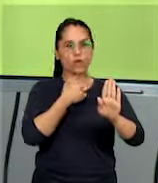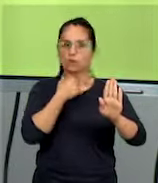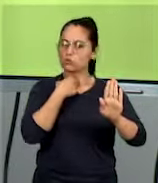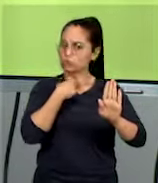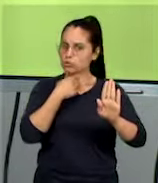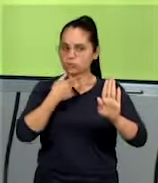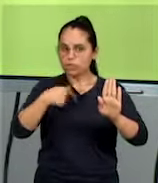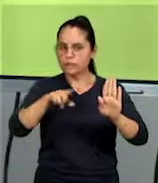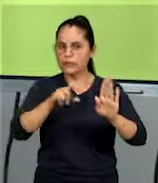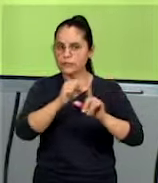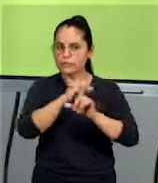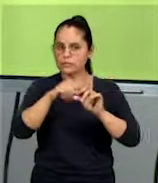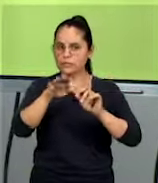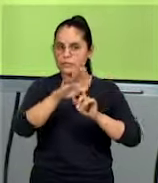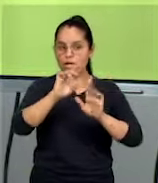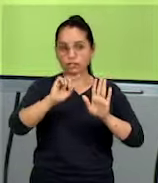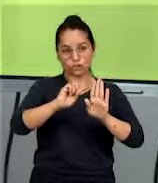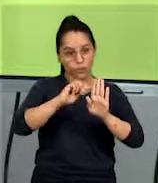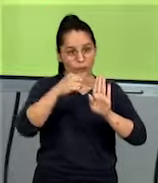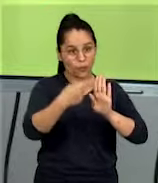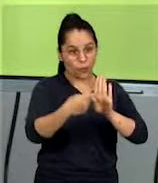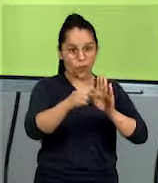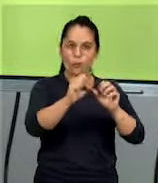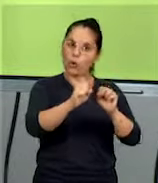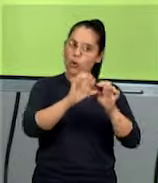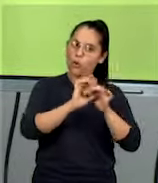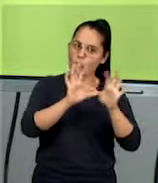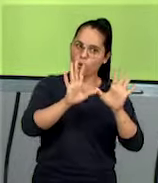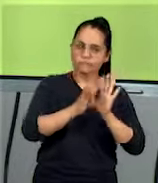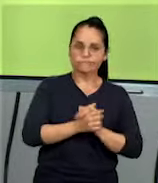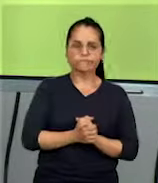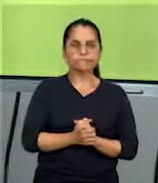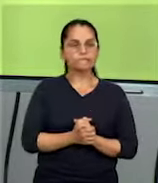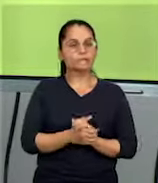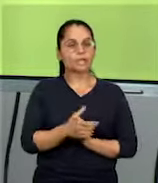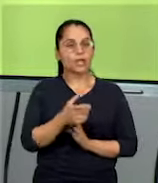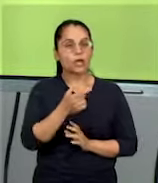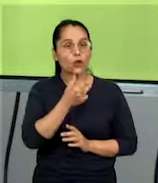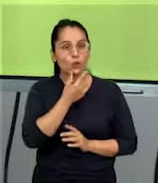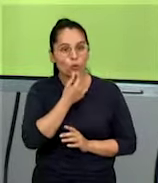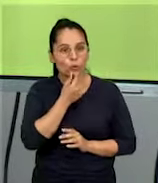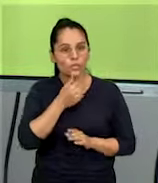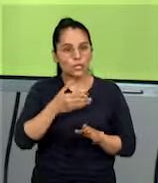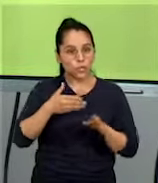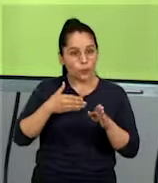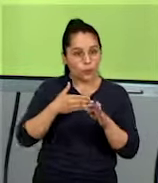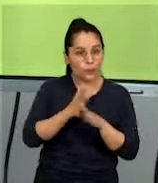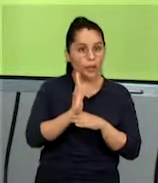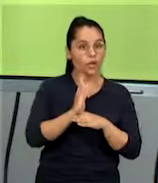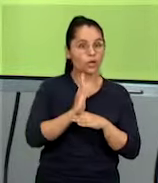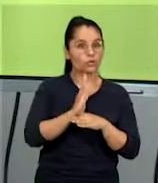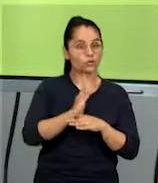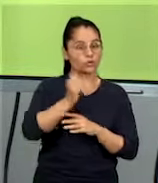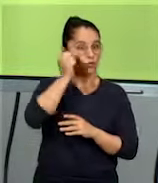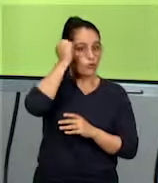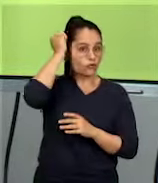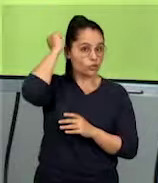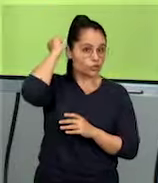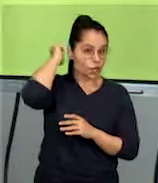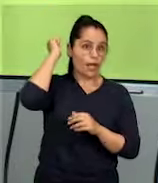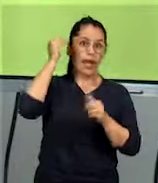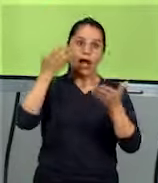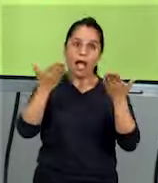em sociedade. Depois que ela debutou, ela já pode. O menino que passou ali no vestibular, ele agora teve